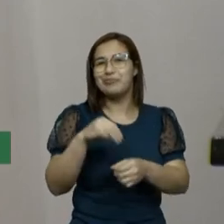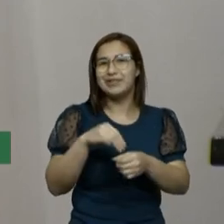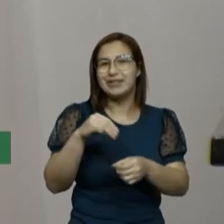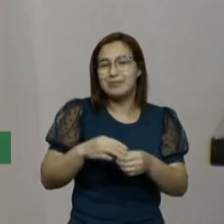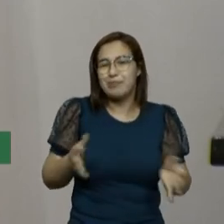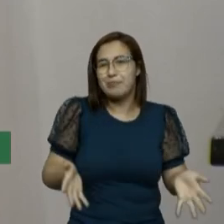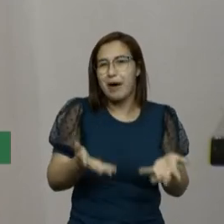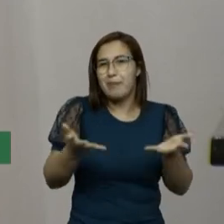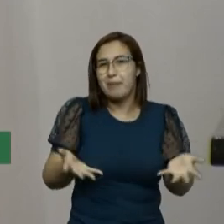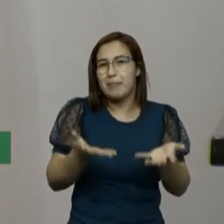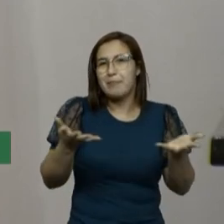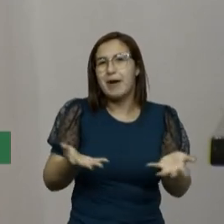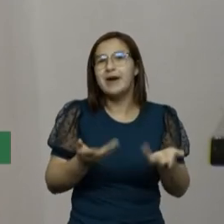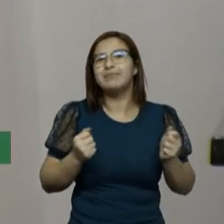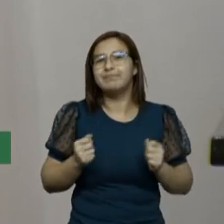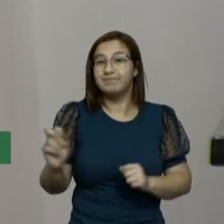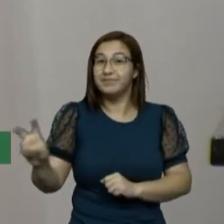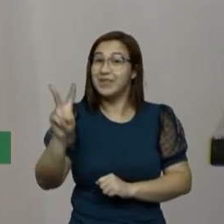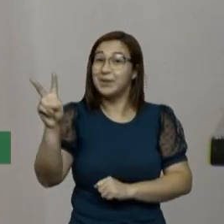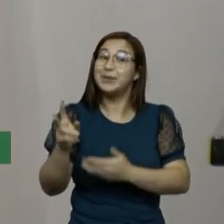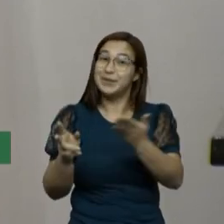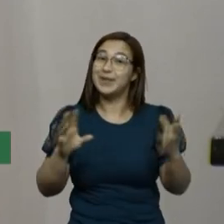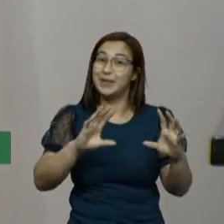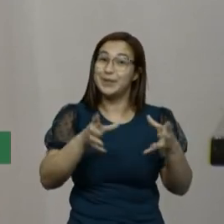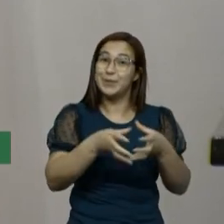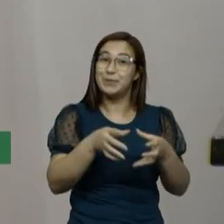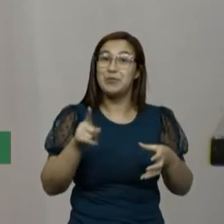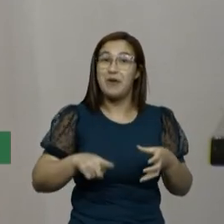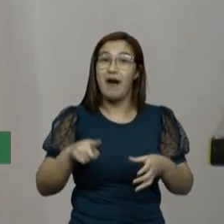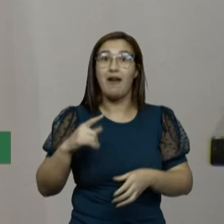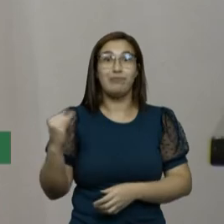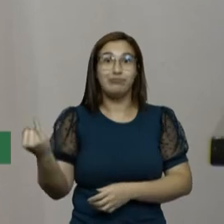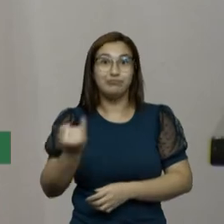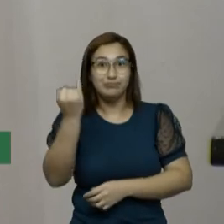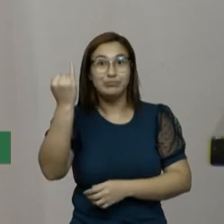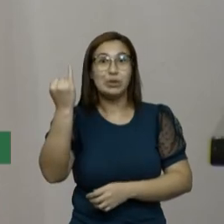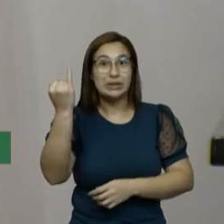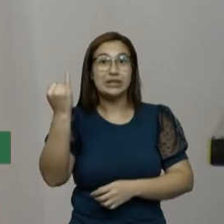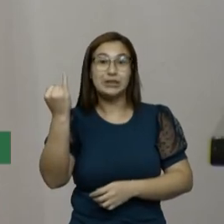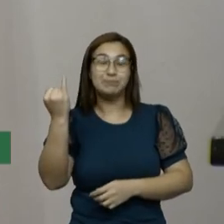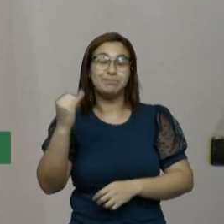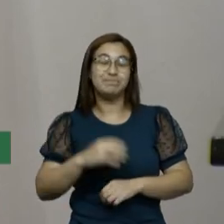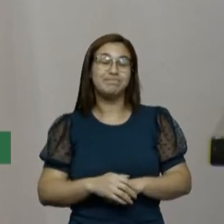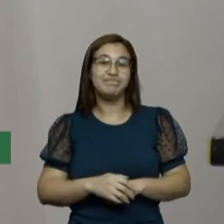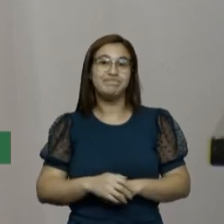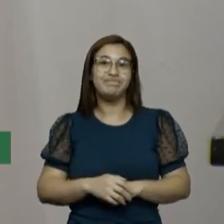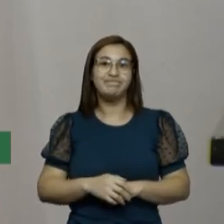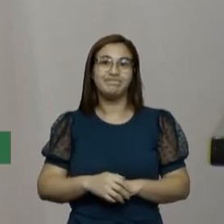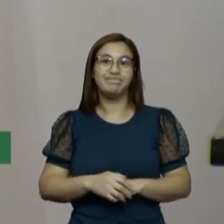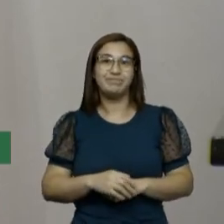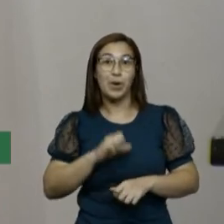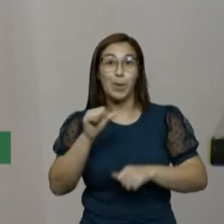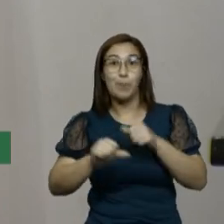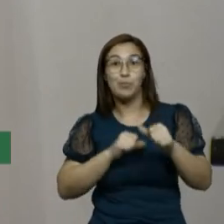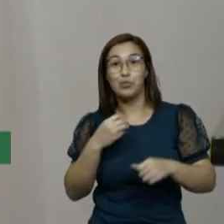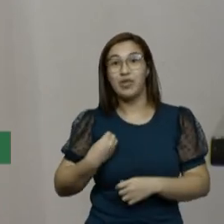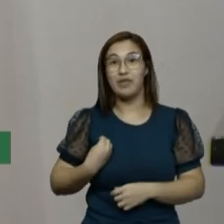essa prática, valorize essas pessoas, que essa profissão é extremamente importante e faz, sim, mudar a vida das pessoas.